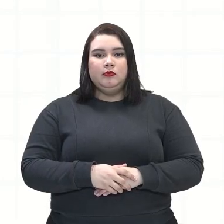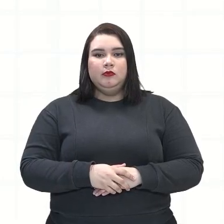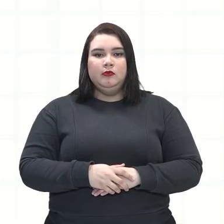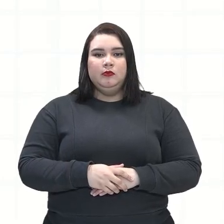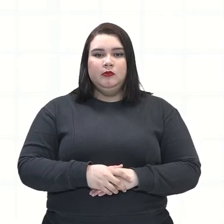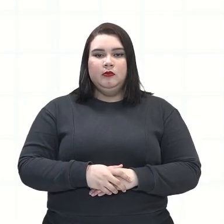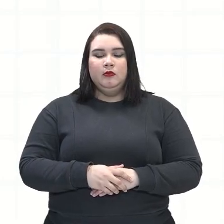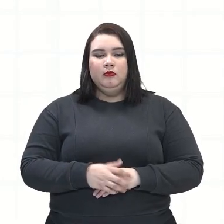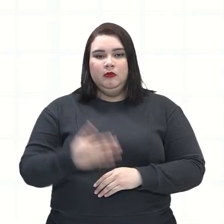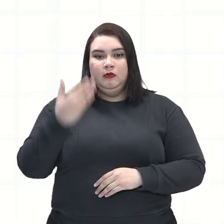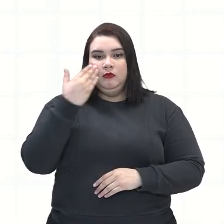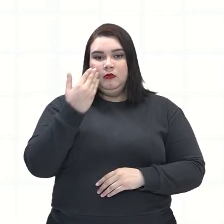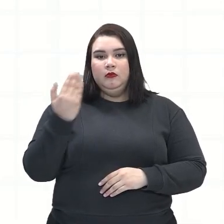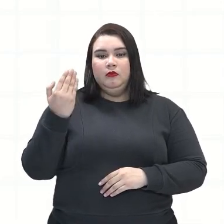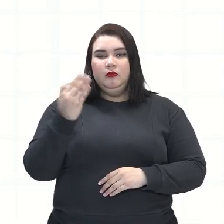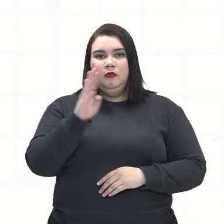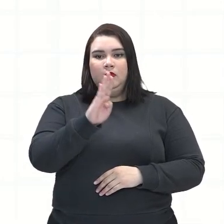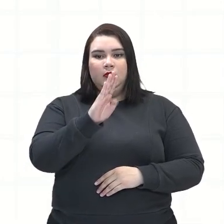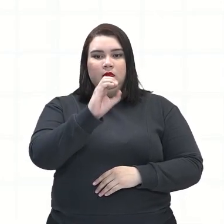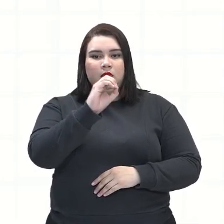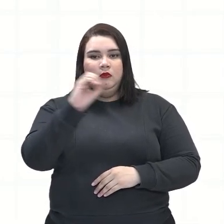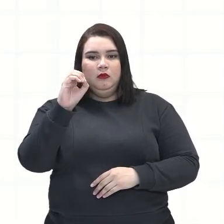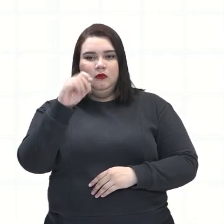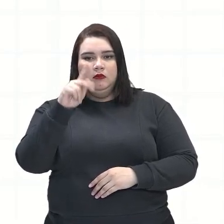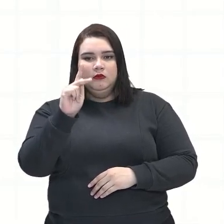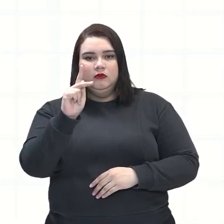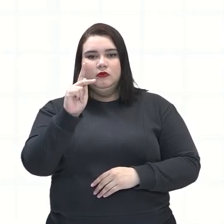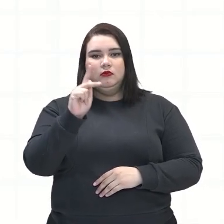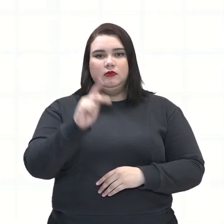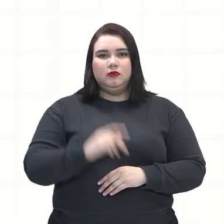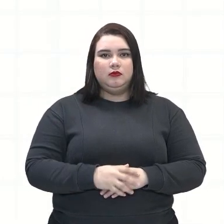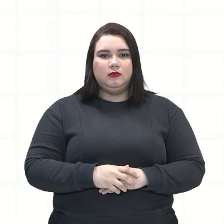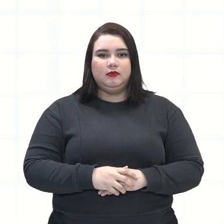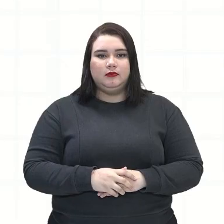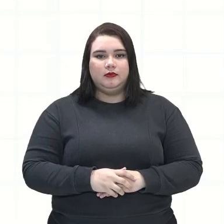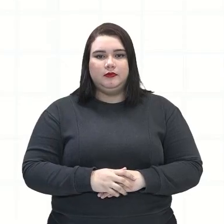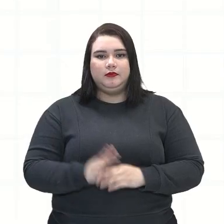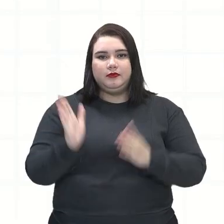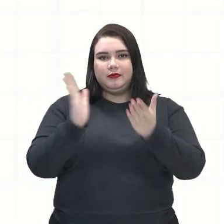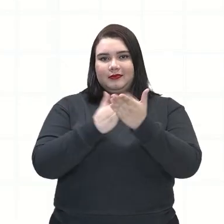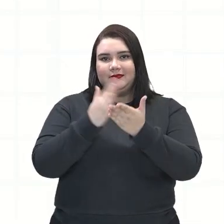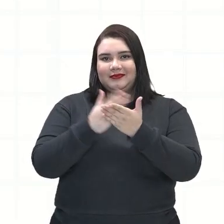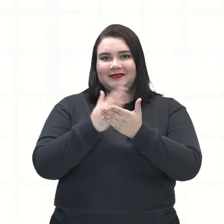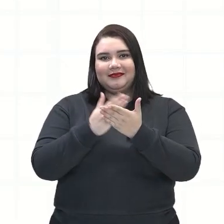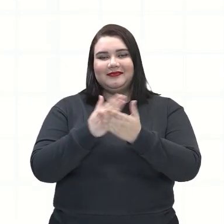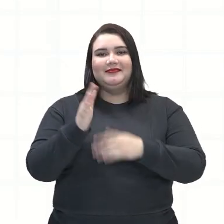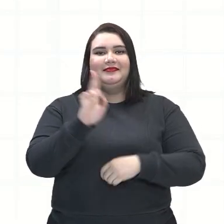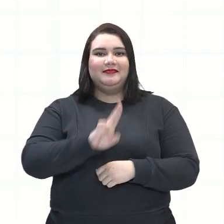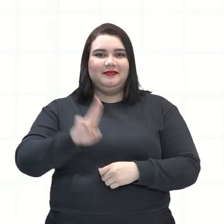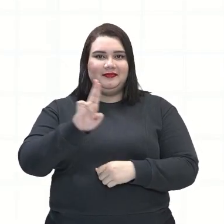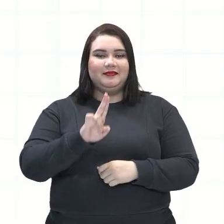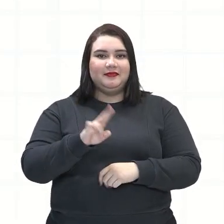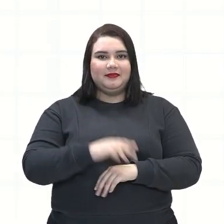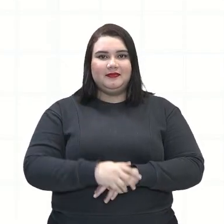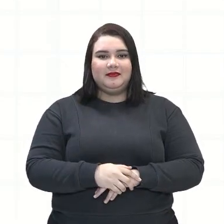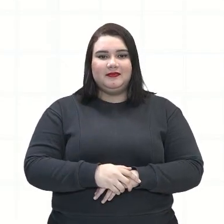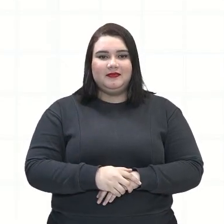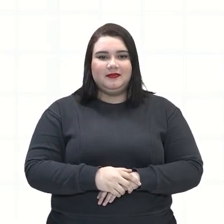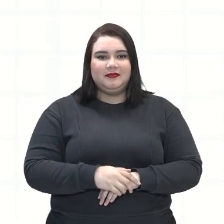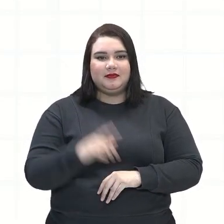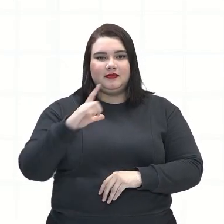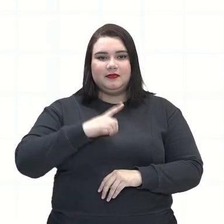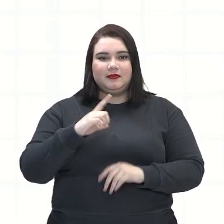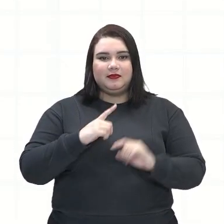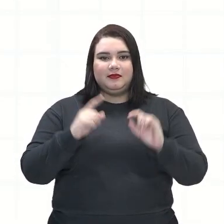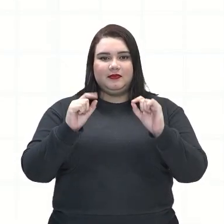book, no caso aqui, o livro, né? Você pode pegar qualquer livro da estante. Todos os livros que